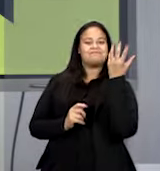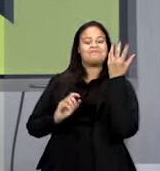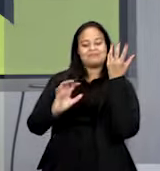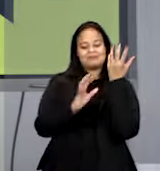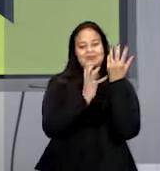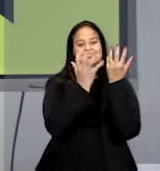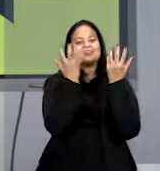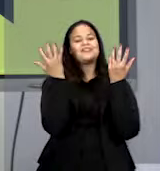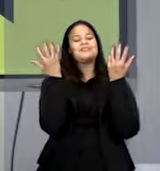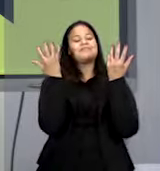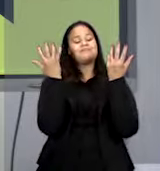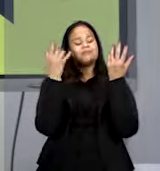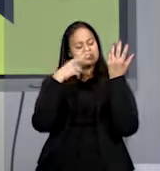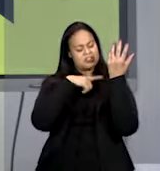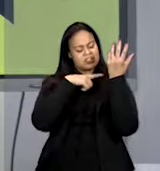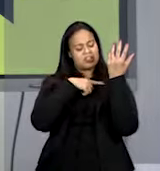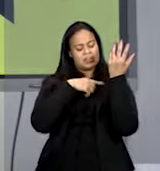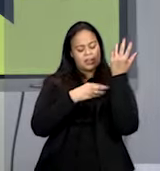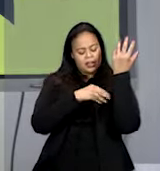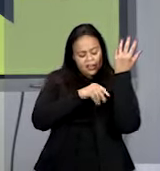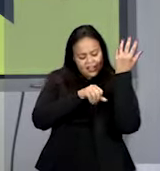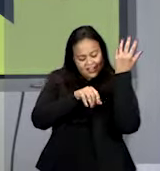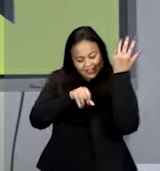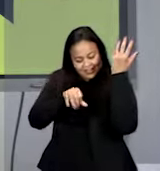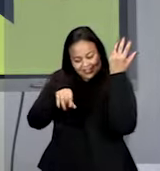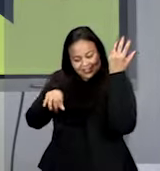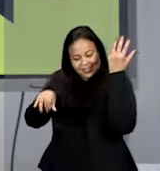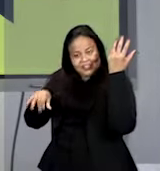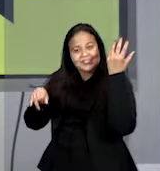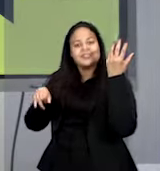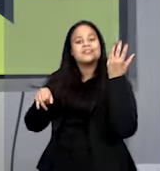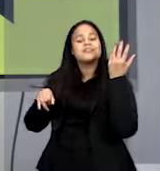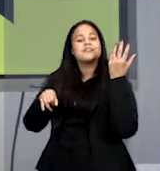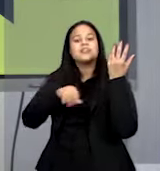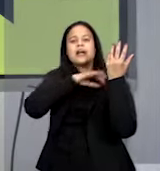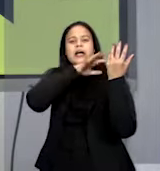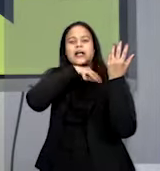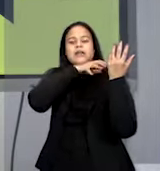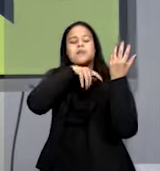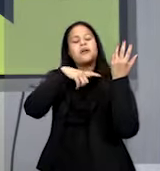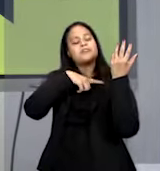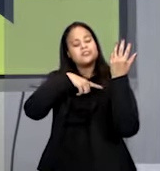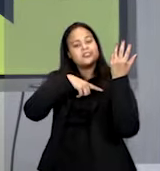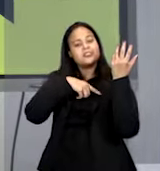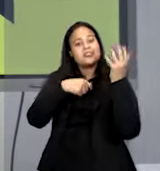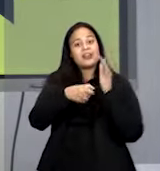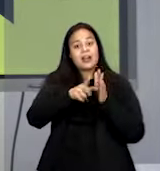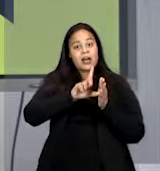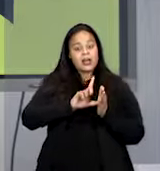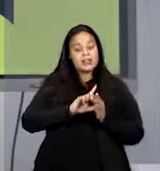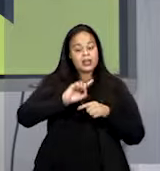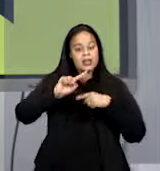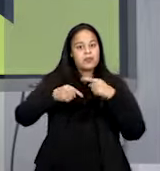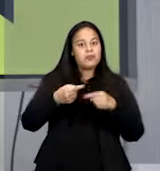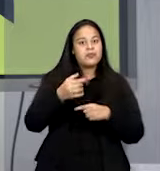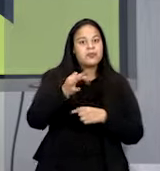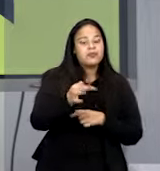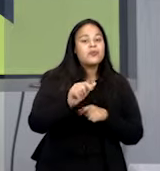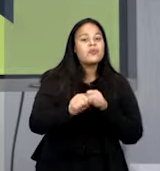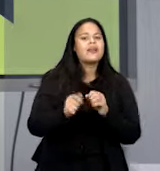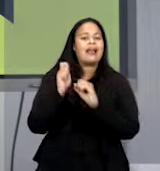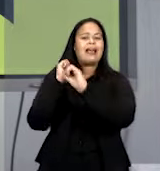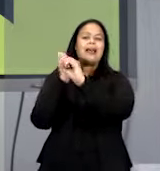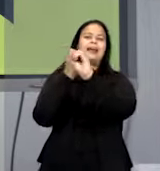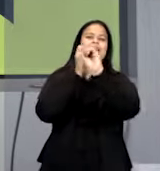mato nativo, né? Era espaço, era morada de animal. Então, a gente interfere, né?